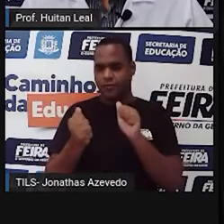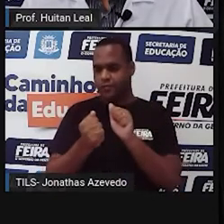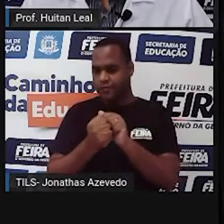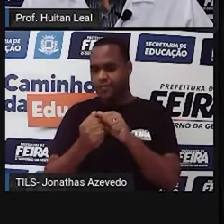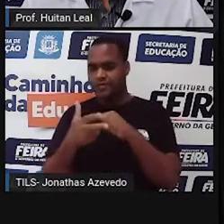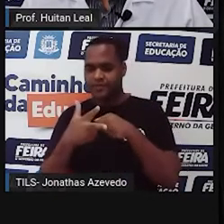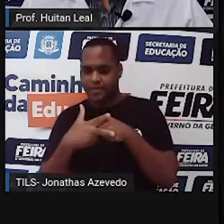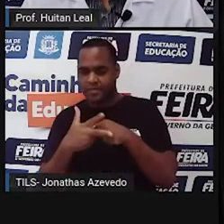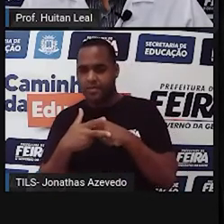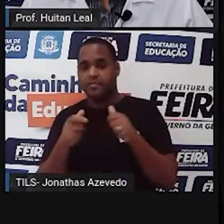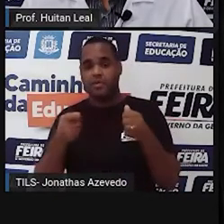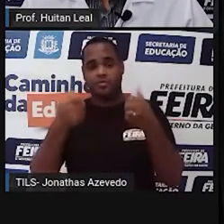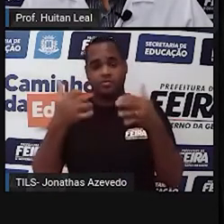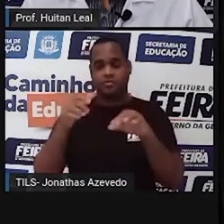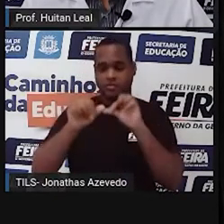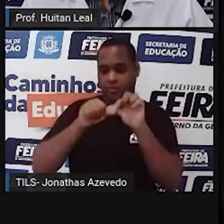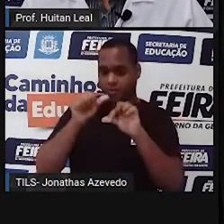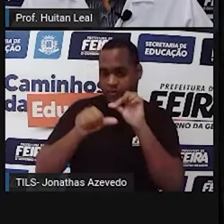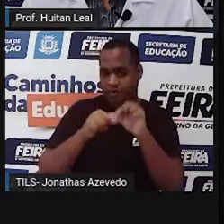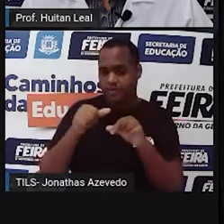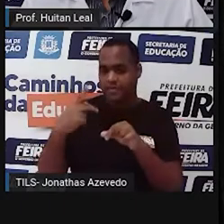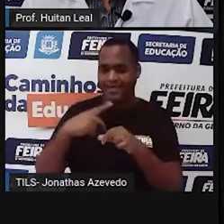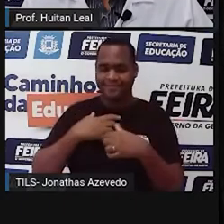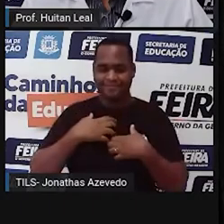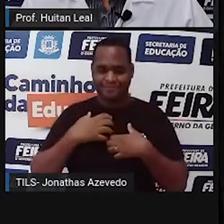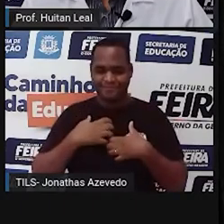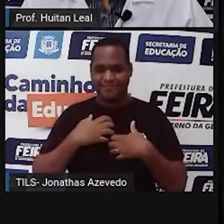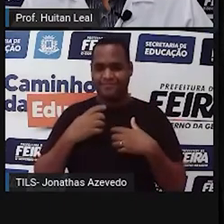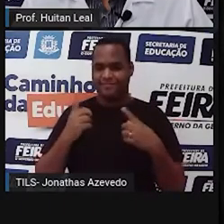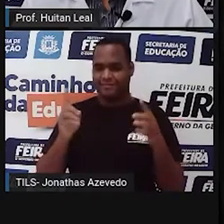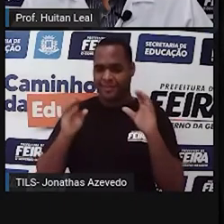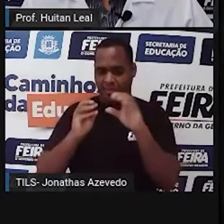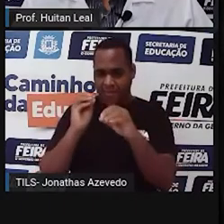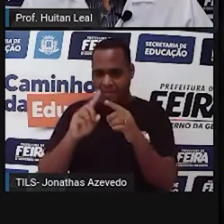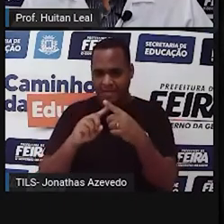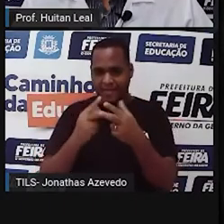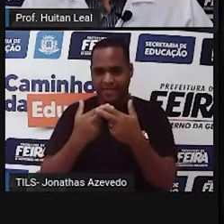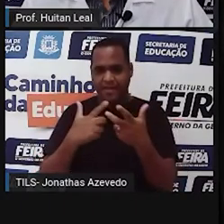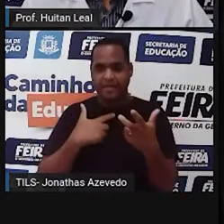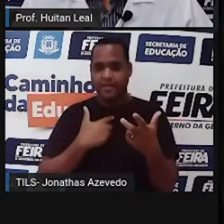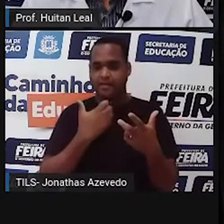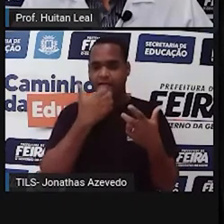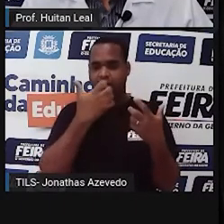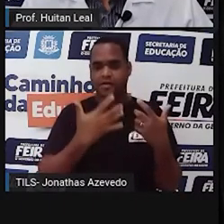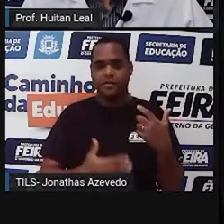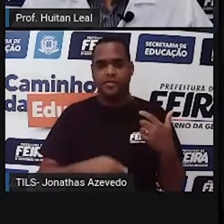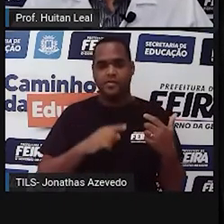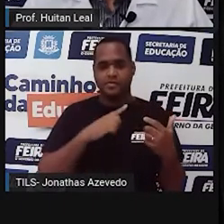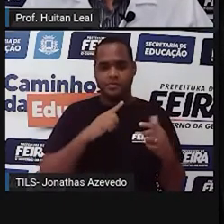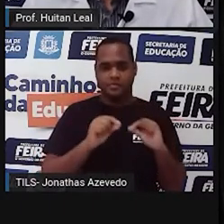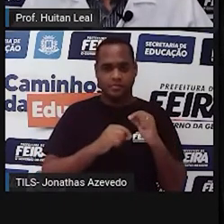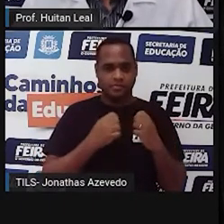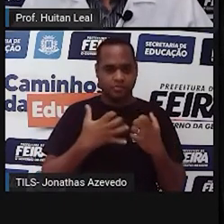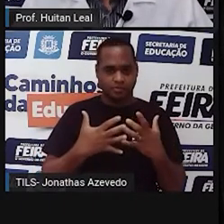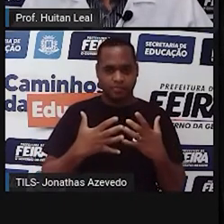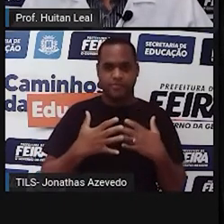verbo, modificando o seu sentido, acrescentando-lhe uma circunstância.